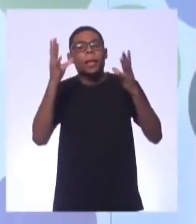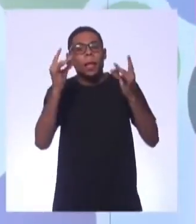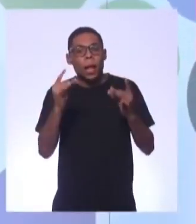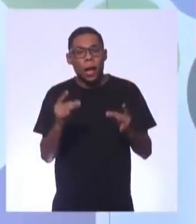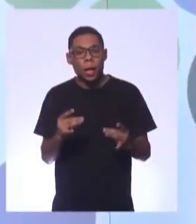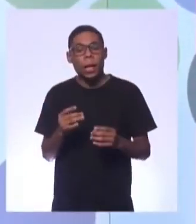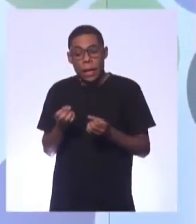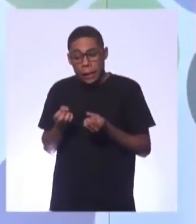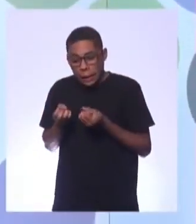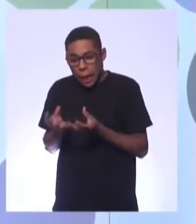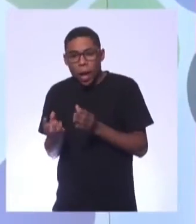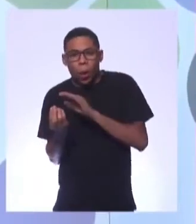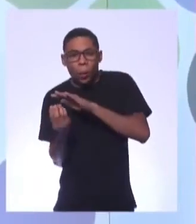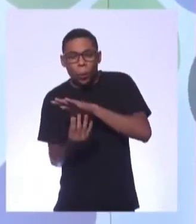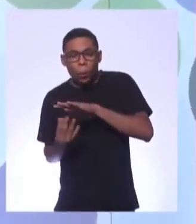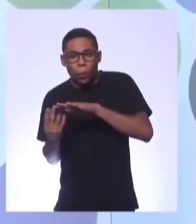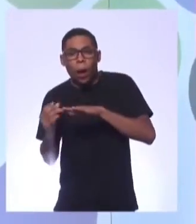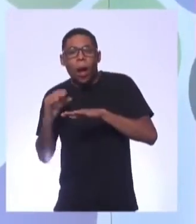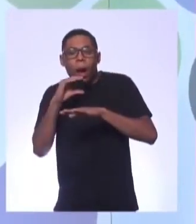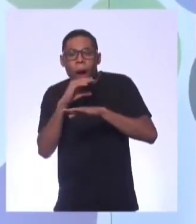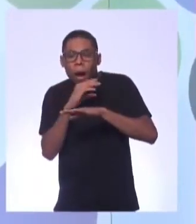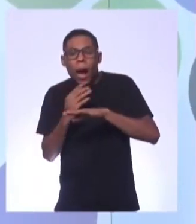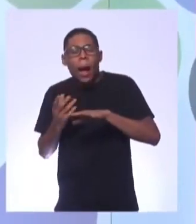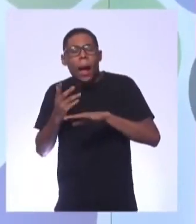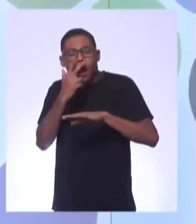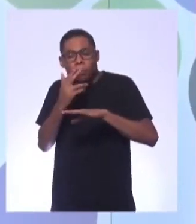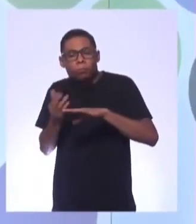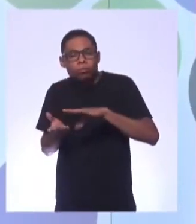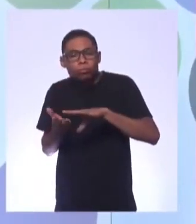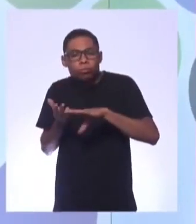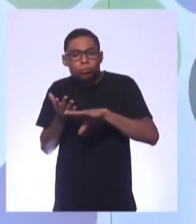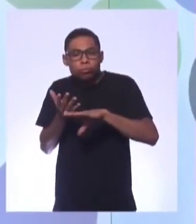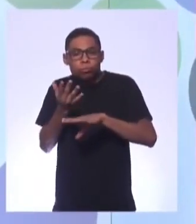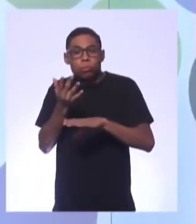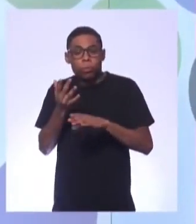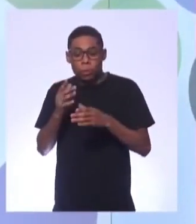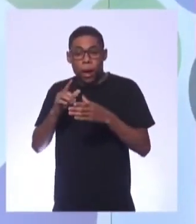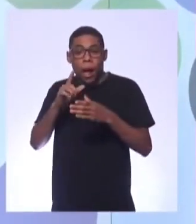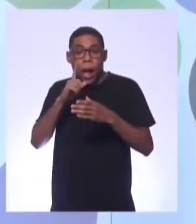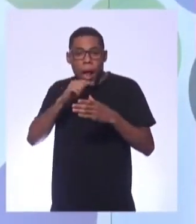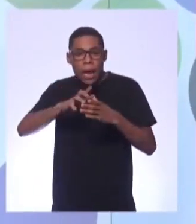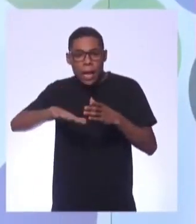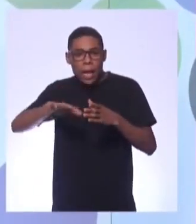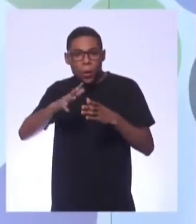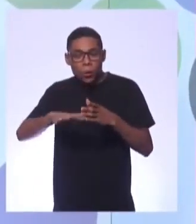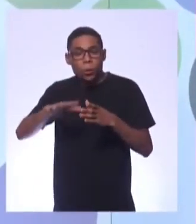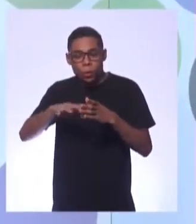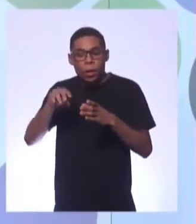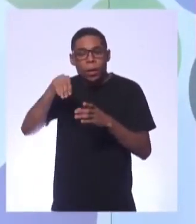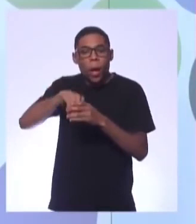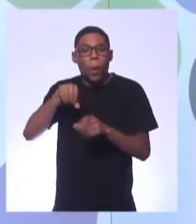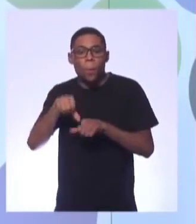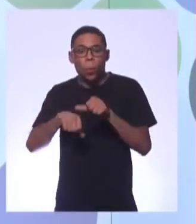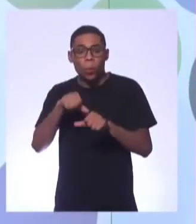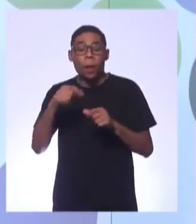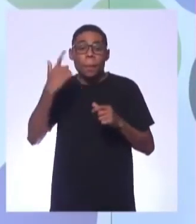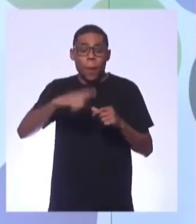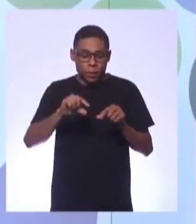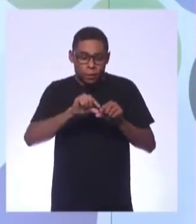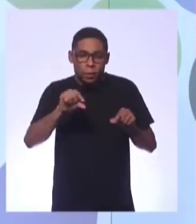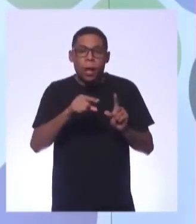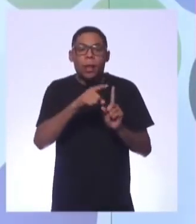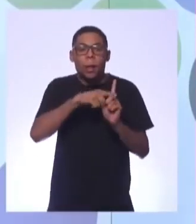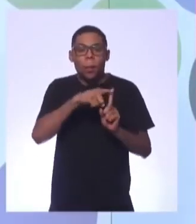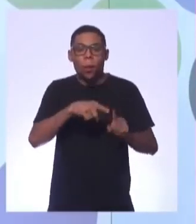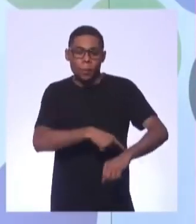fornecendo calor e aí a gente tem aqui agora, né, a expansão desse líquido no interior do nosso termômetro, né? É importante